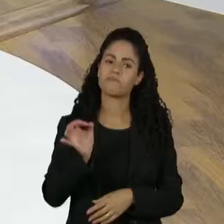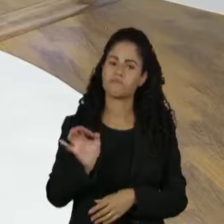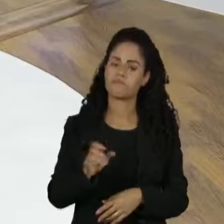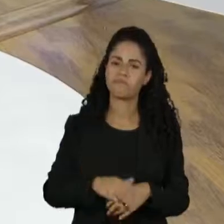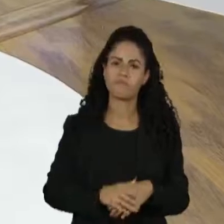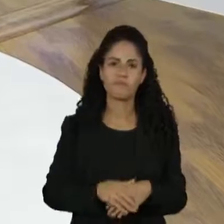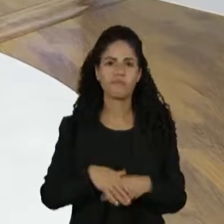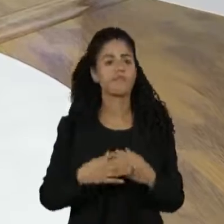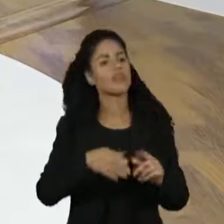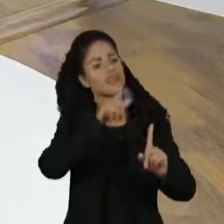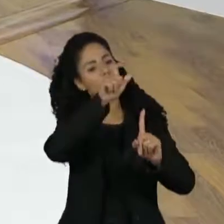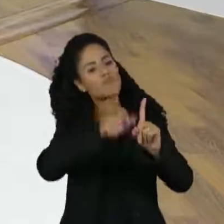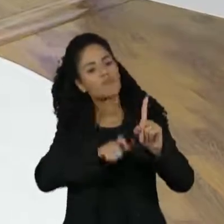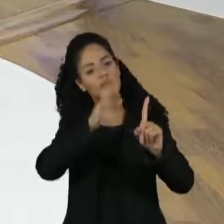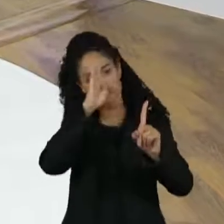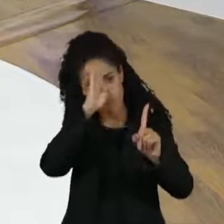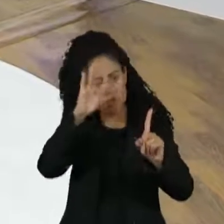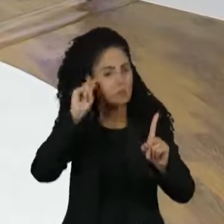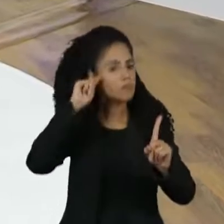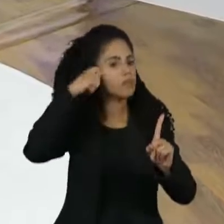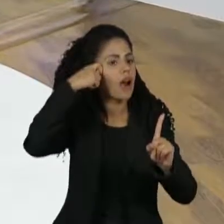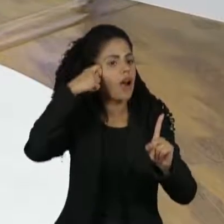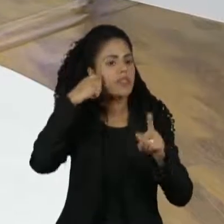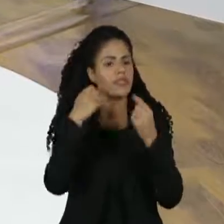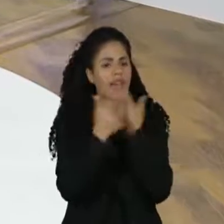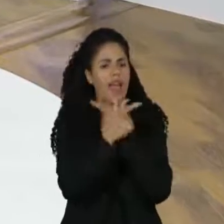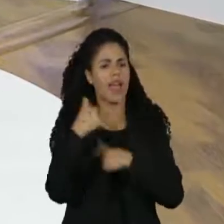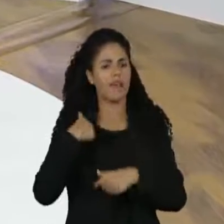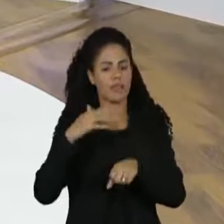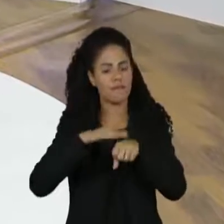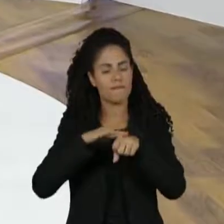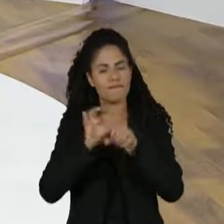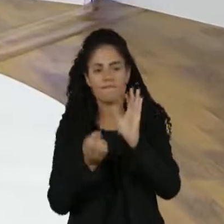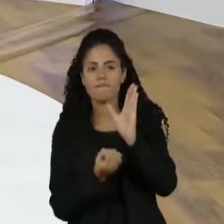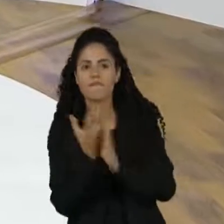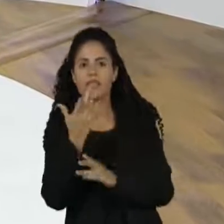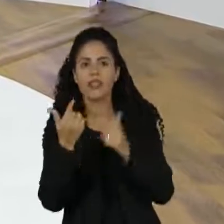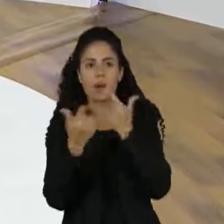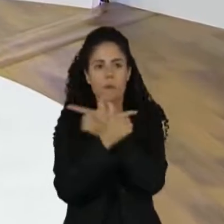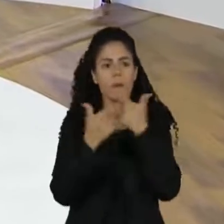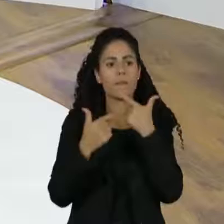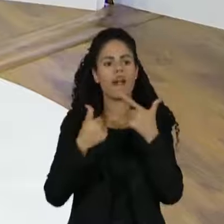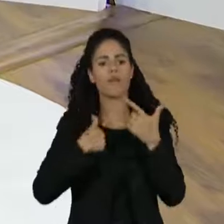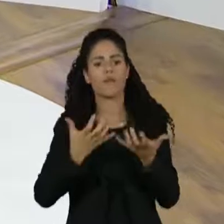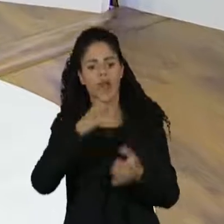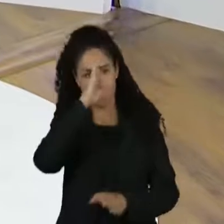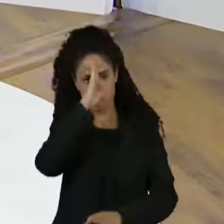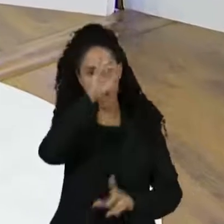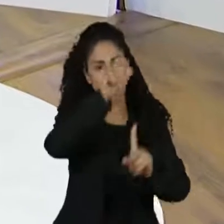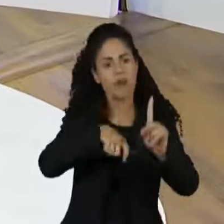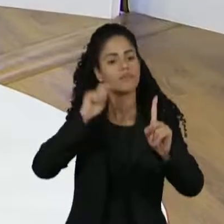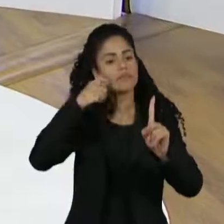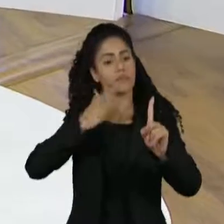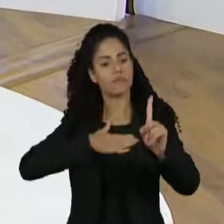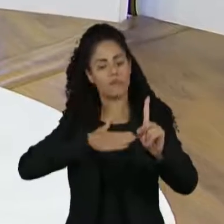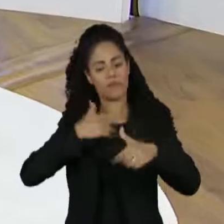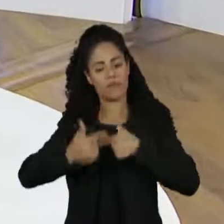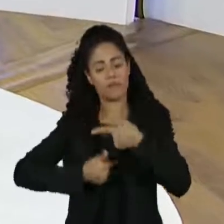Essa palavra surgiu numa piada que eu estava fazendo, falando, eu quero protagonizar algum trabalho, né?